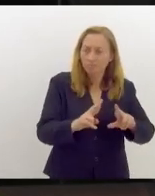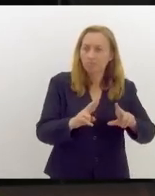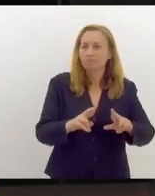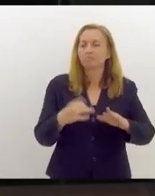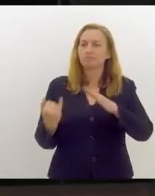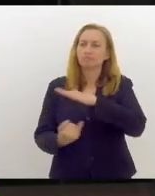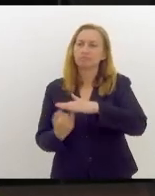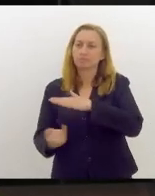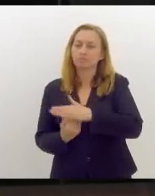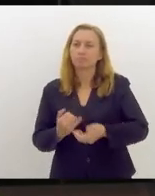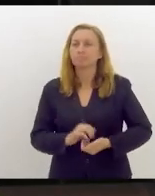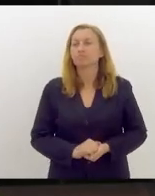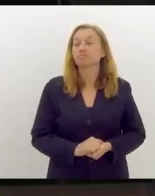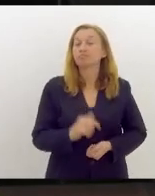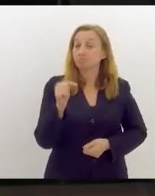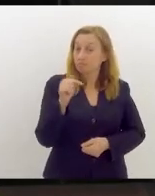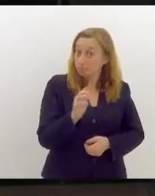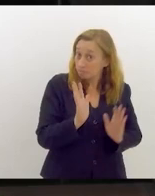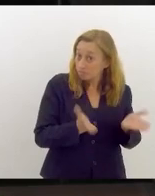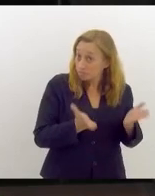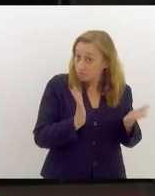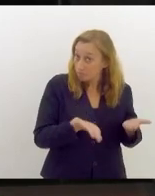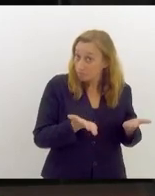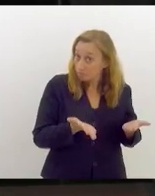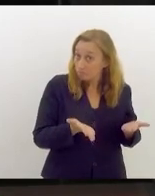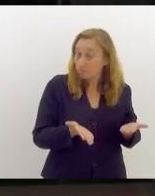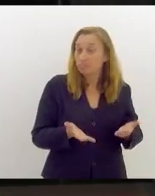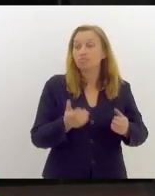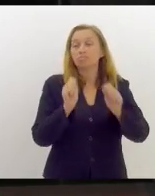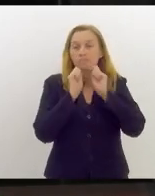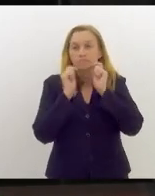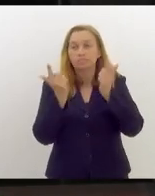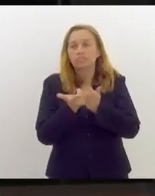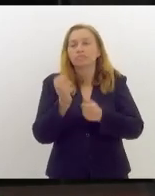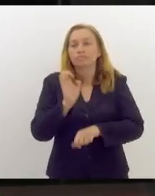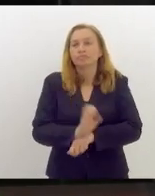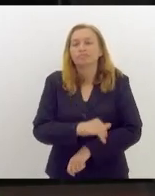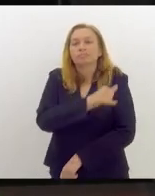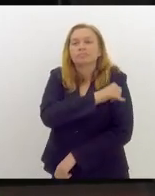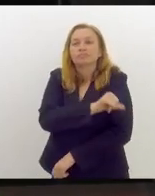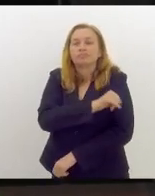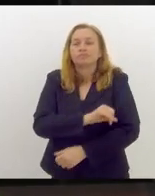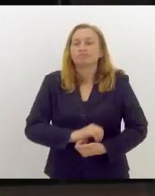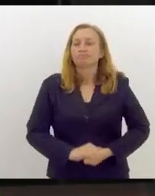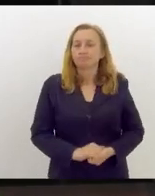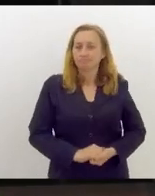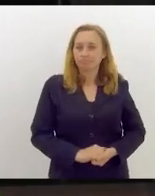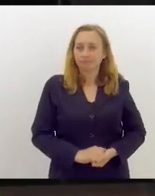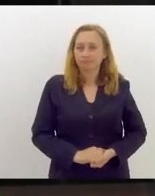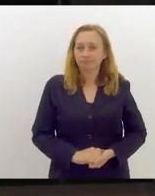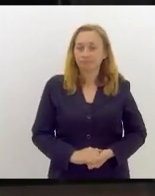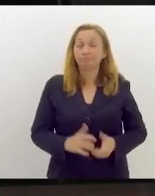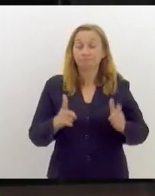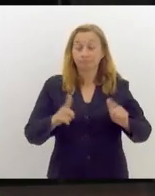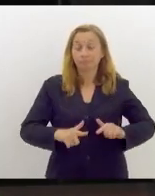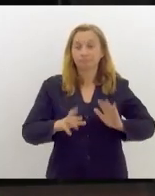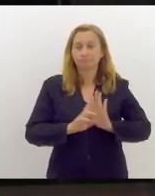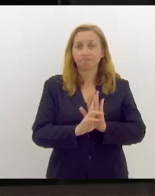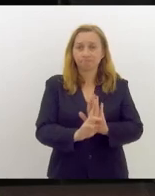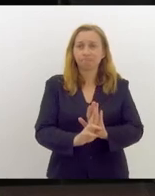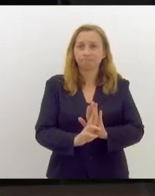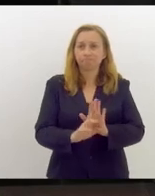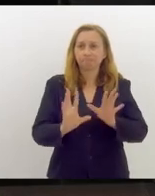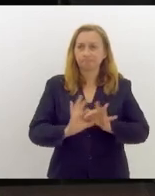então aqui hoje na Assembleia Legislativa do Estado do Rio de Janeiro um local que representa